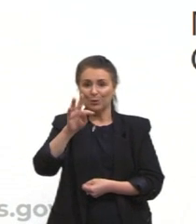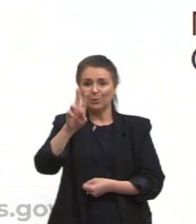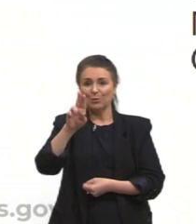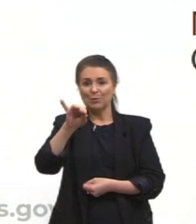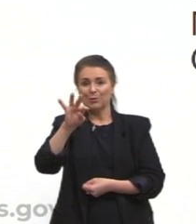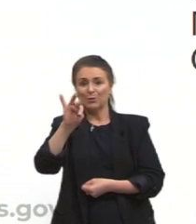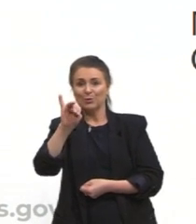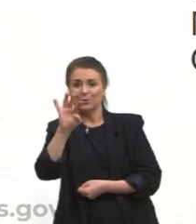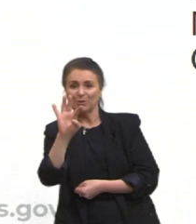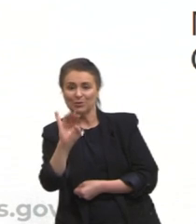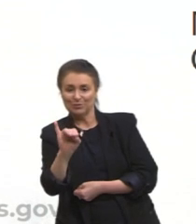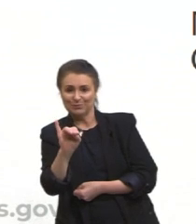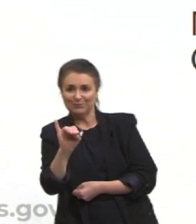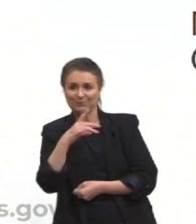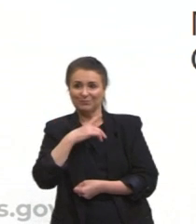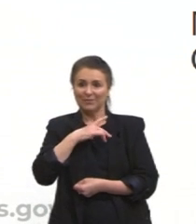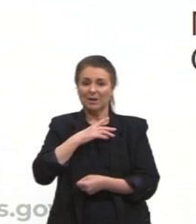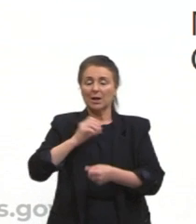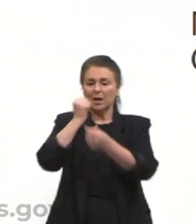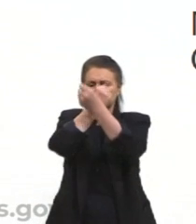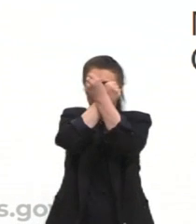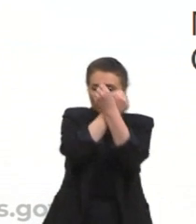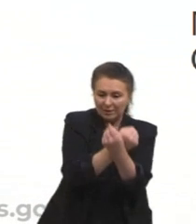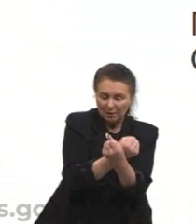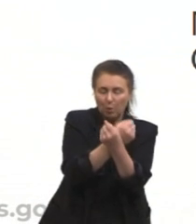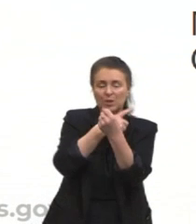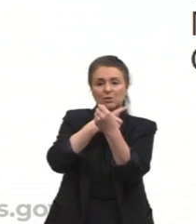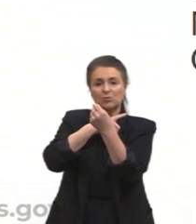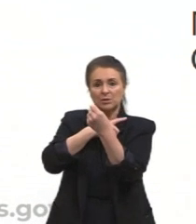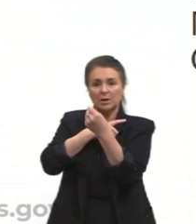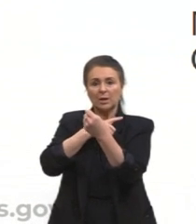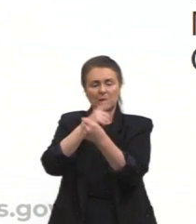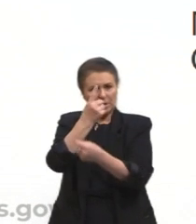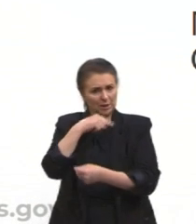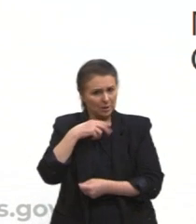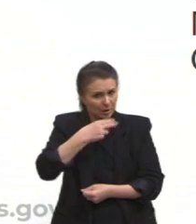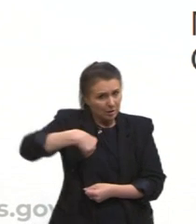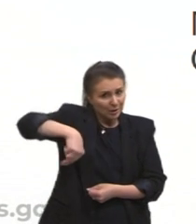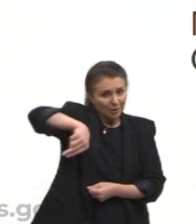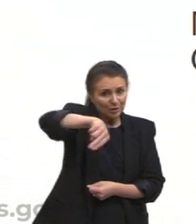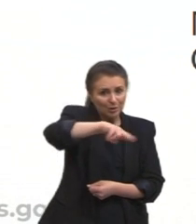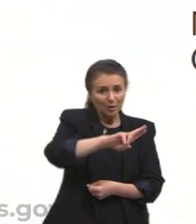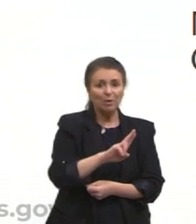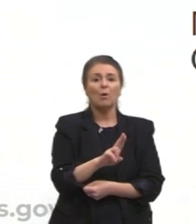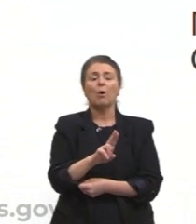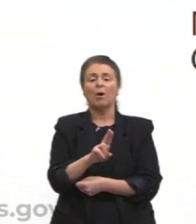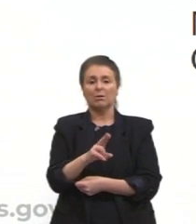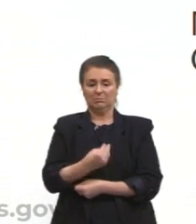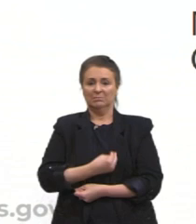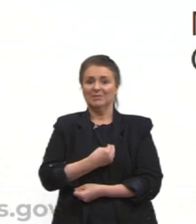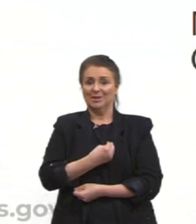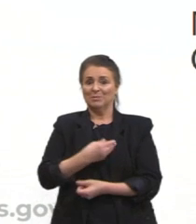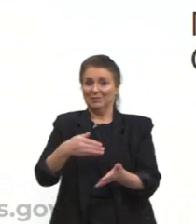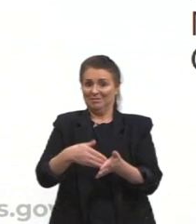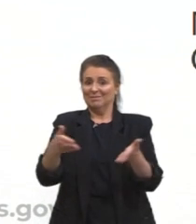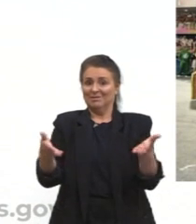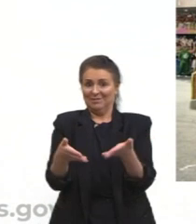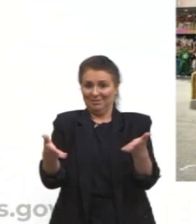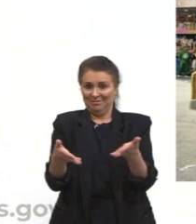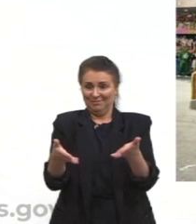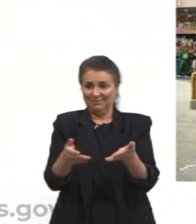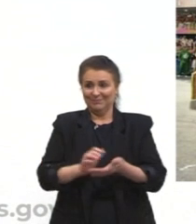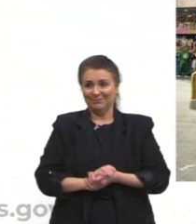ele faz entre a escravidão que existia e a escravidão que a gente acaba muitas vezes ainda vivendo hoje muito